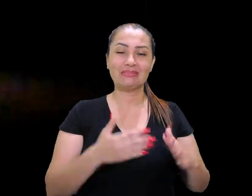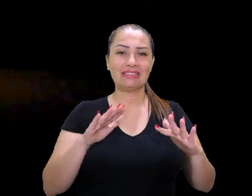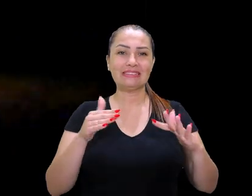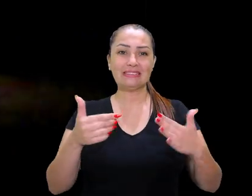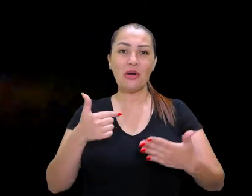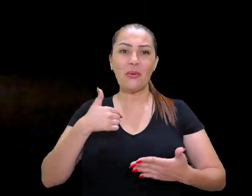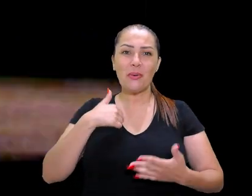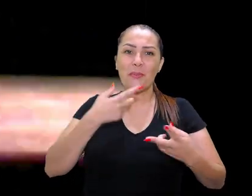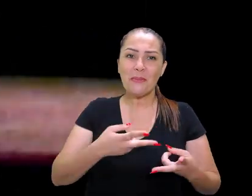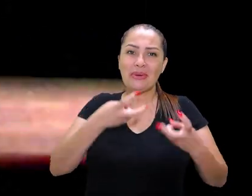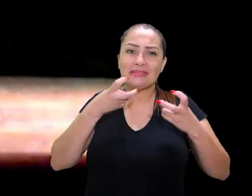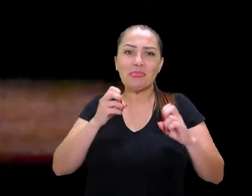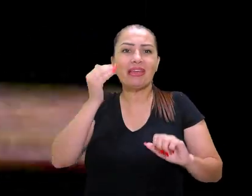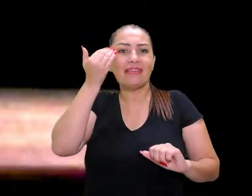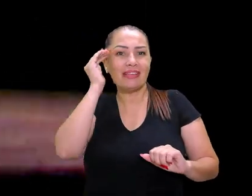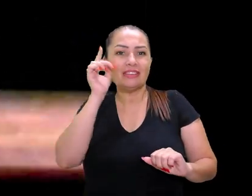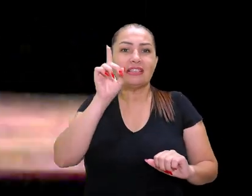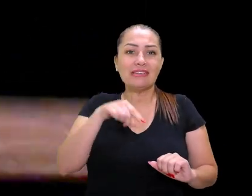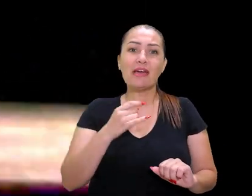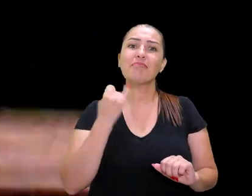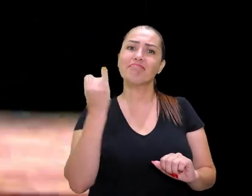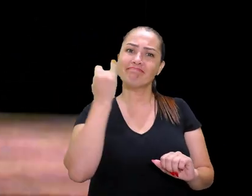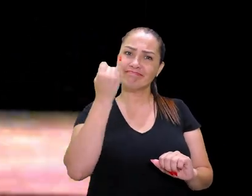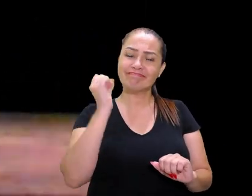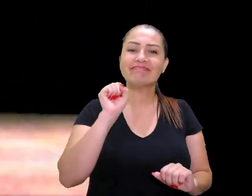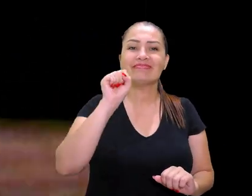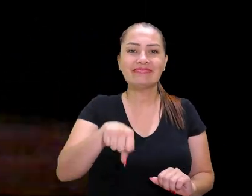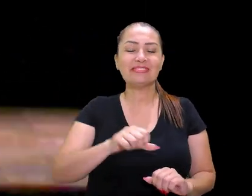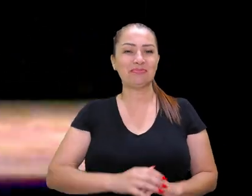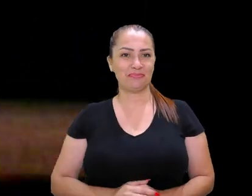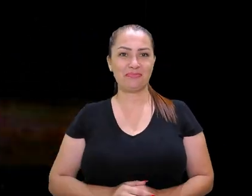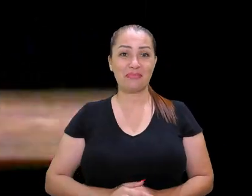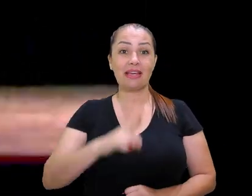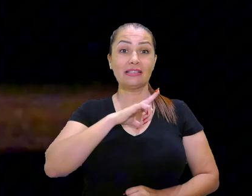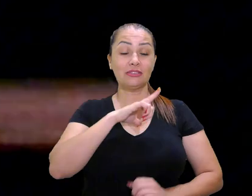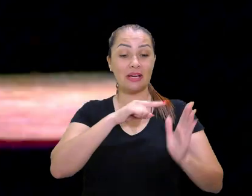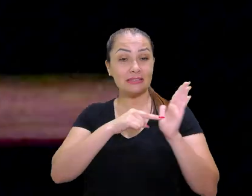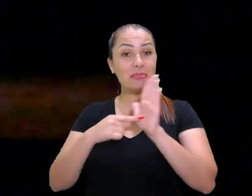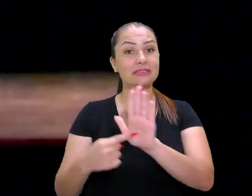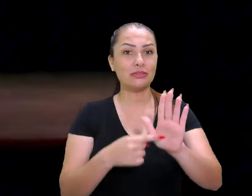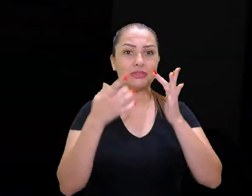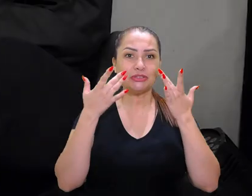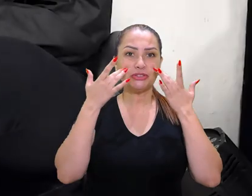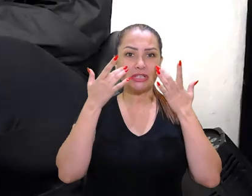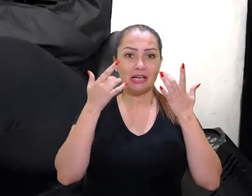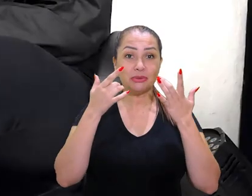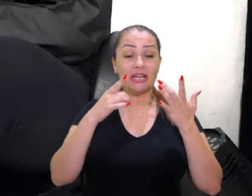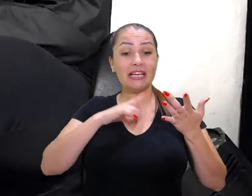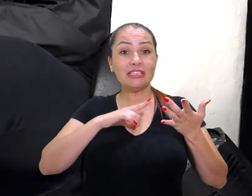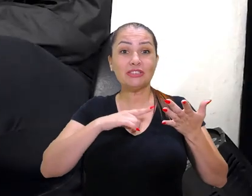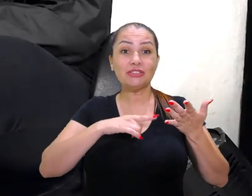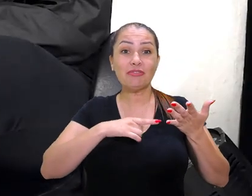entende o quanto era preciso na época que tivessem apresentações, tivessem oferta de